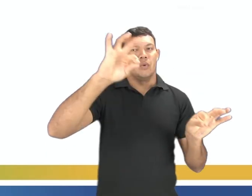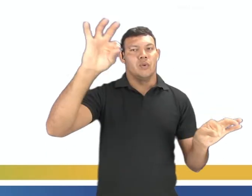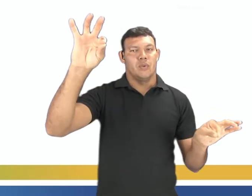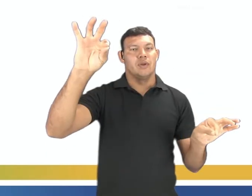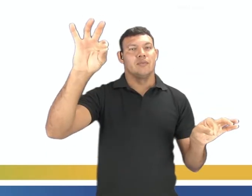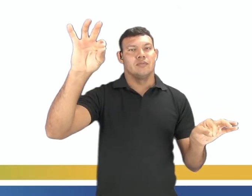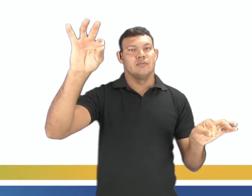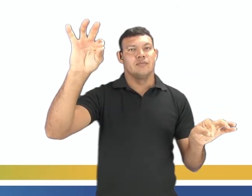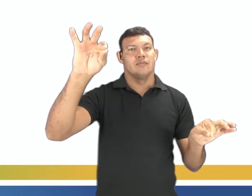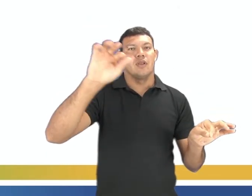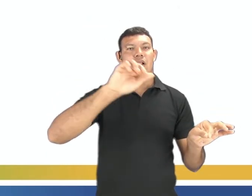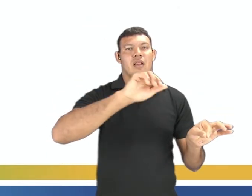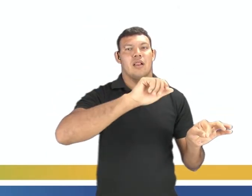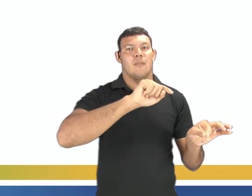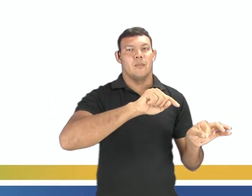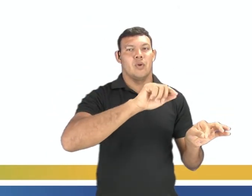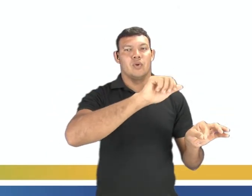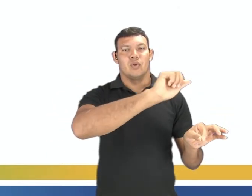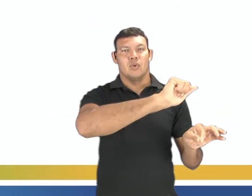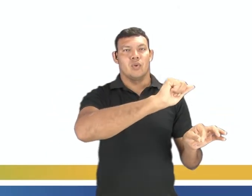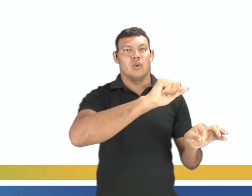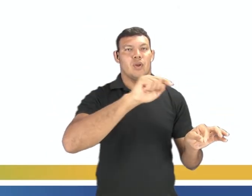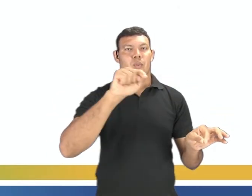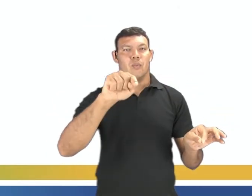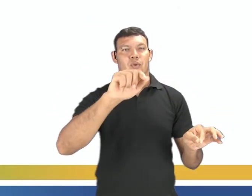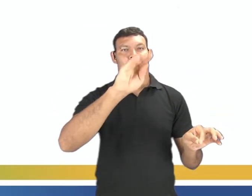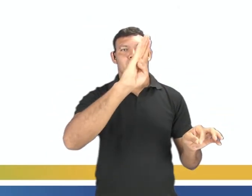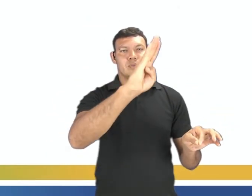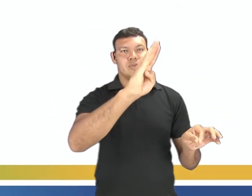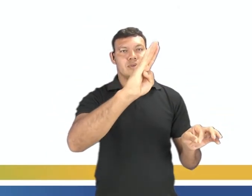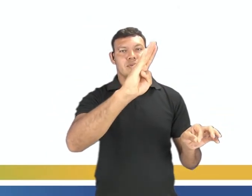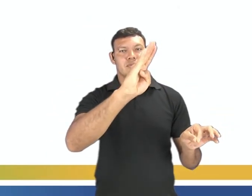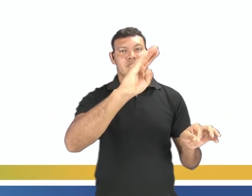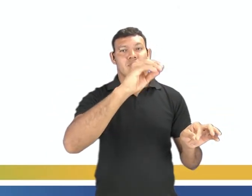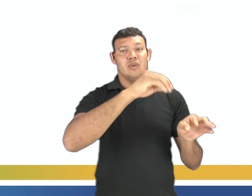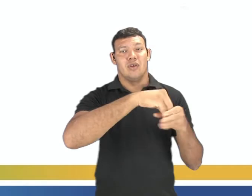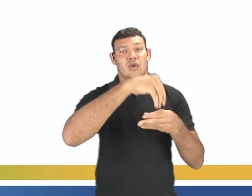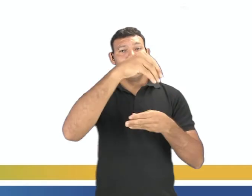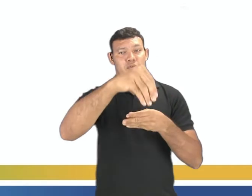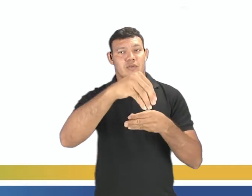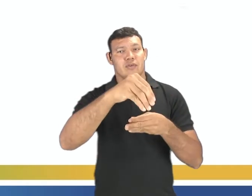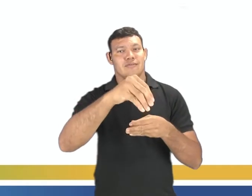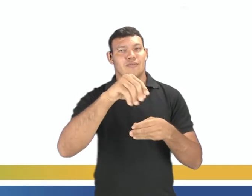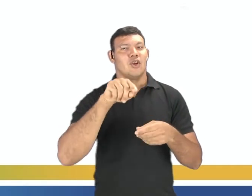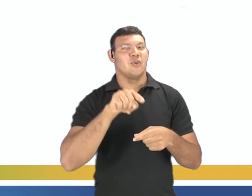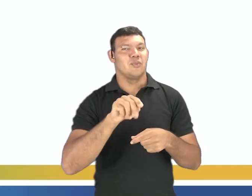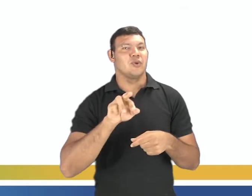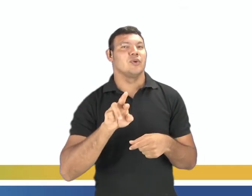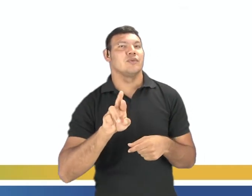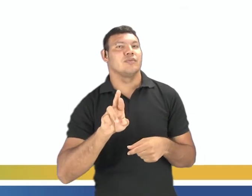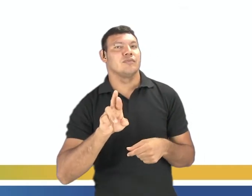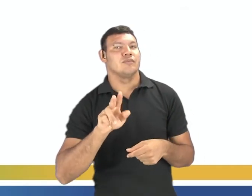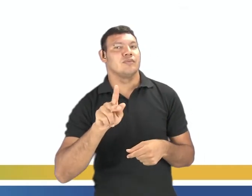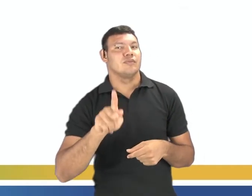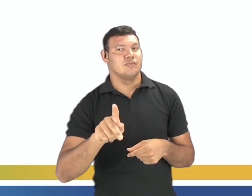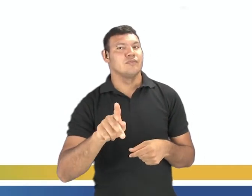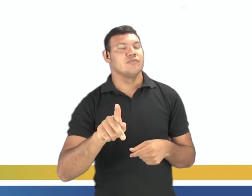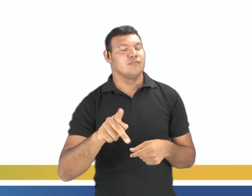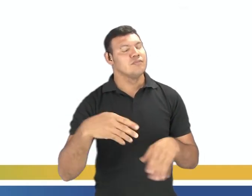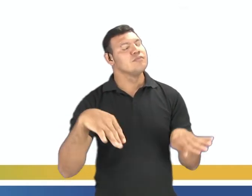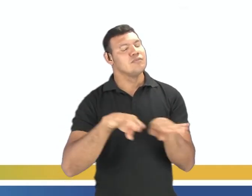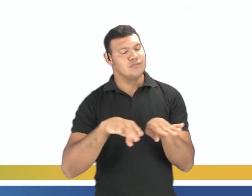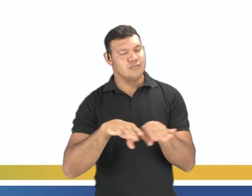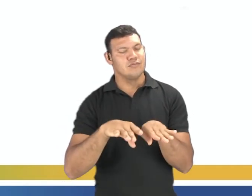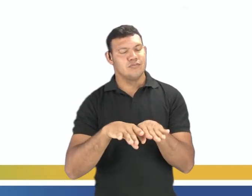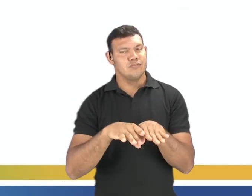temos o ponto a eo ponto b dessa reta e um ponto p fora dela e esse ponto determina